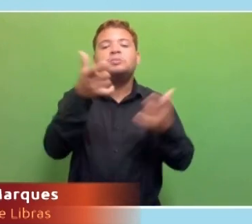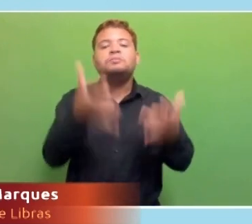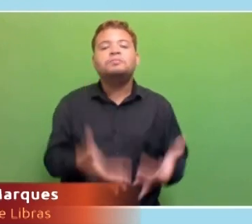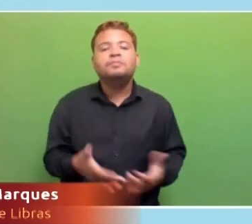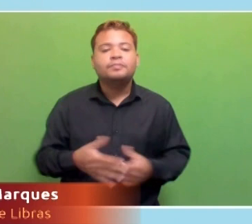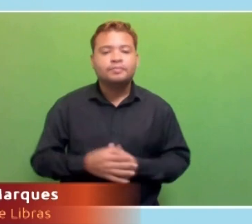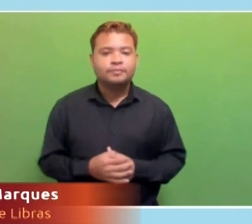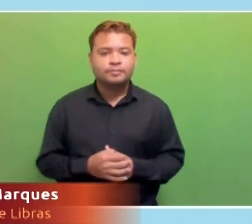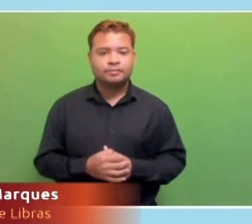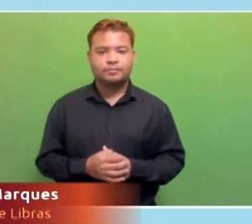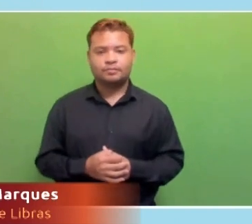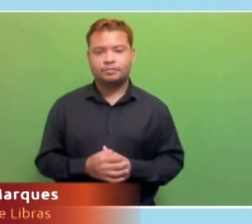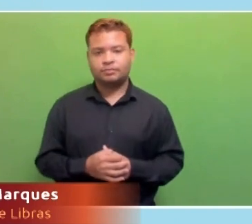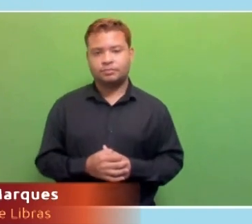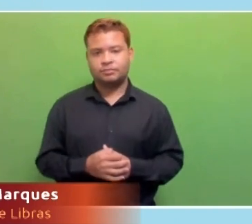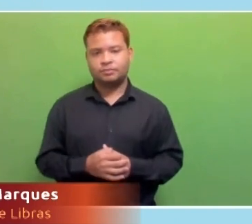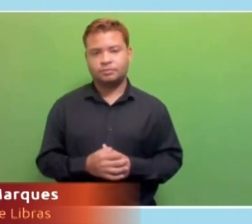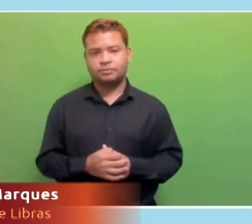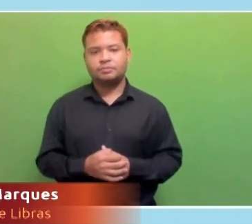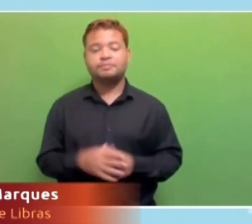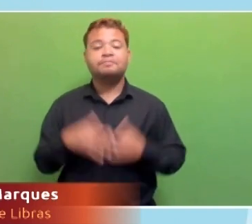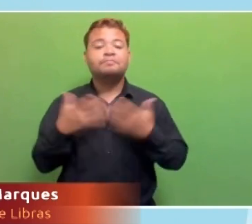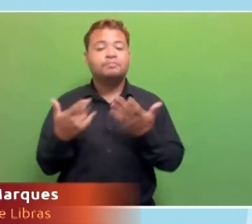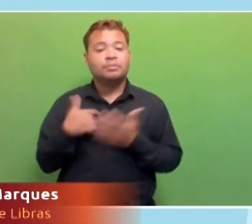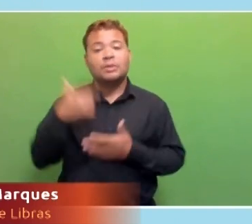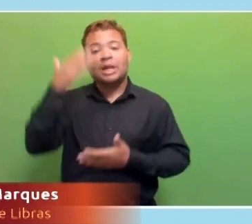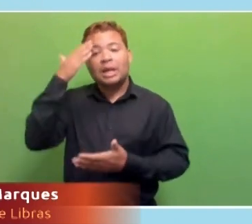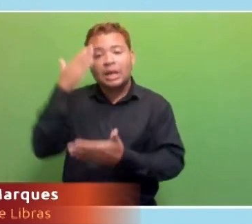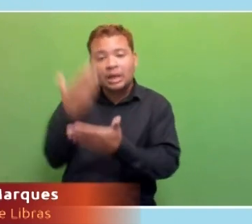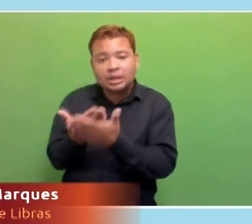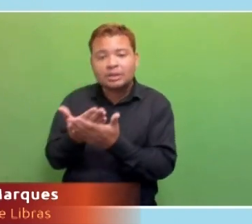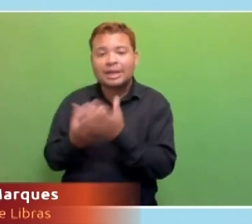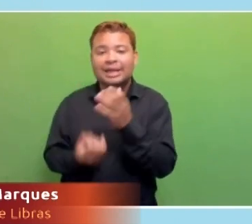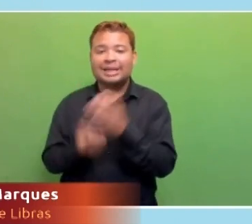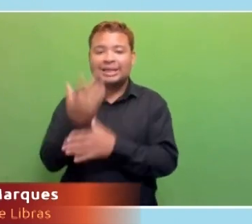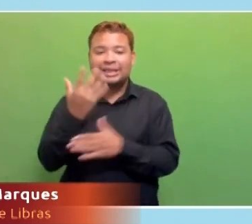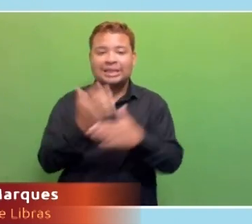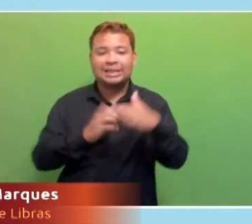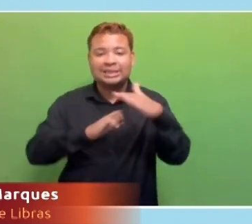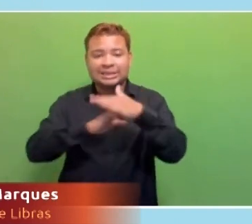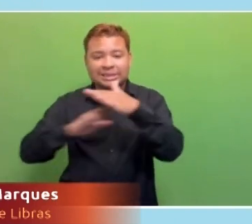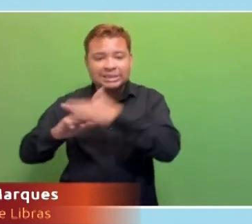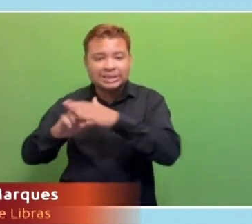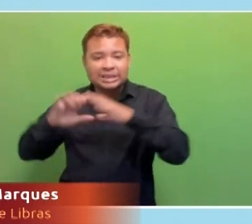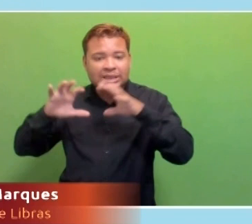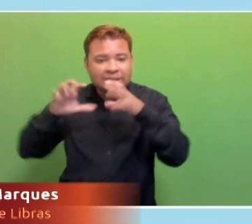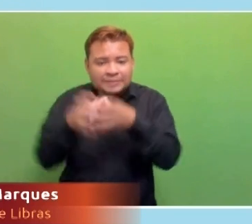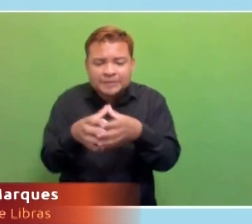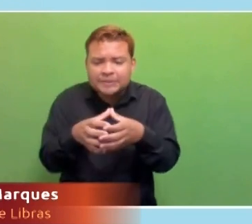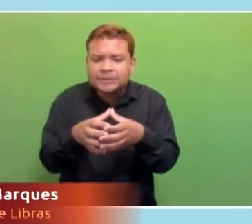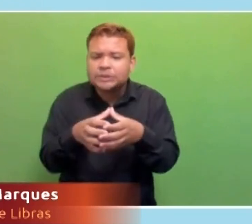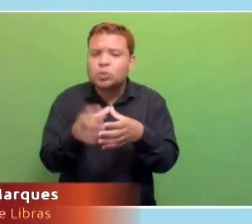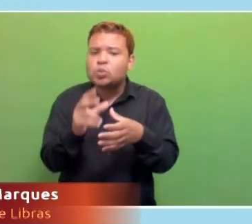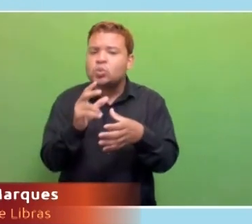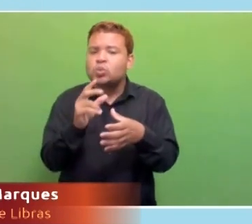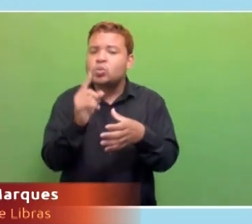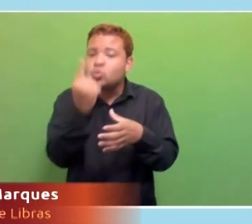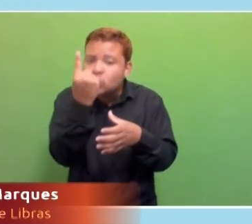disso? Eu acho que a criação de um Estado conjunto, eu acho uma circunstância muito difícil de acontecer